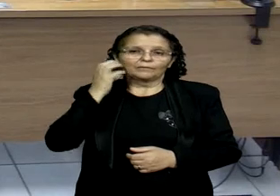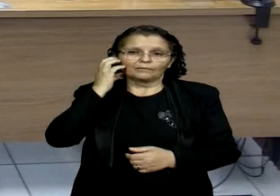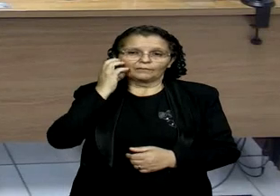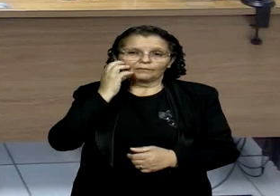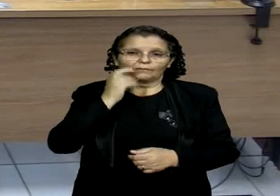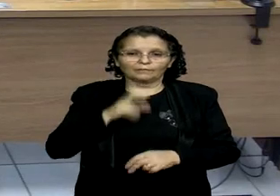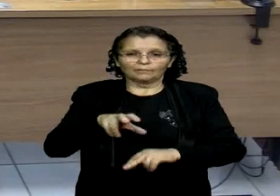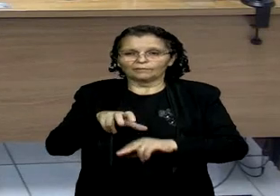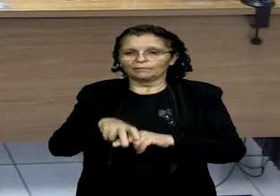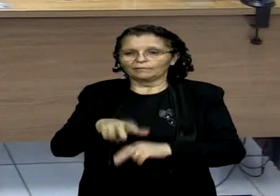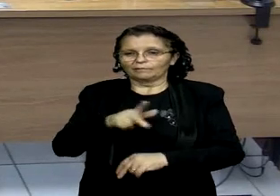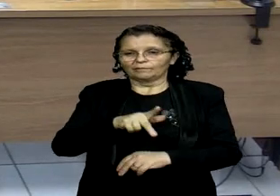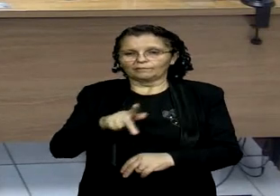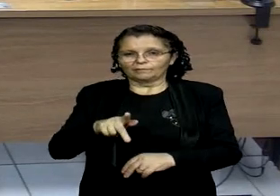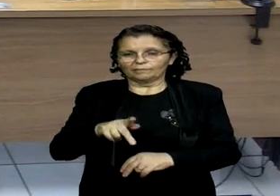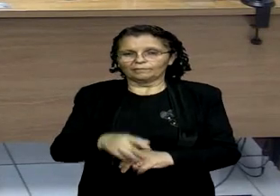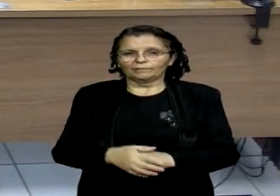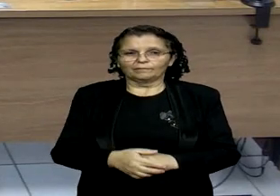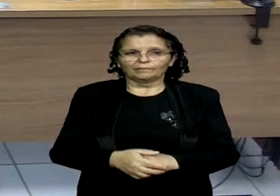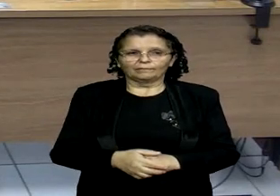presidência.